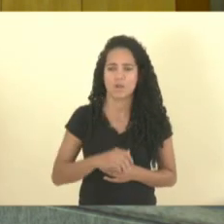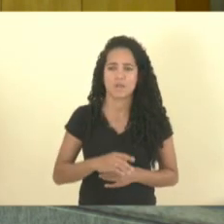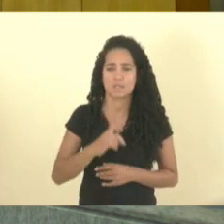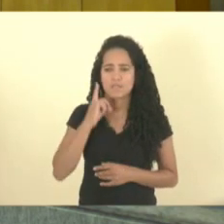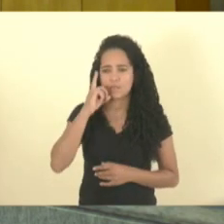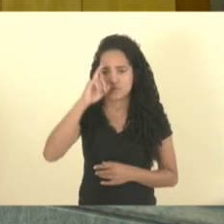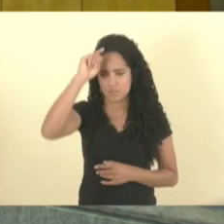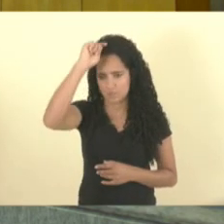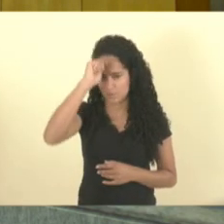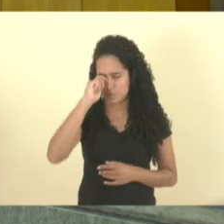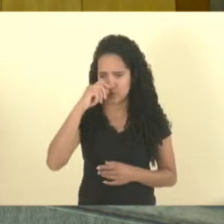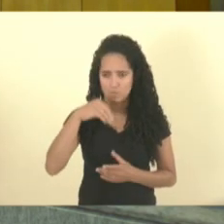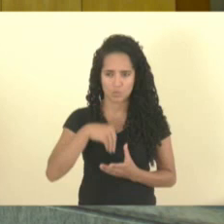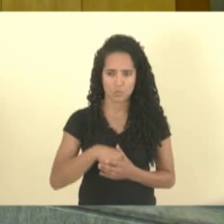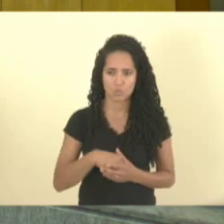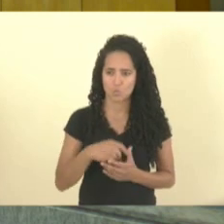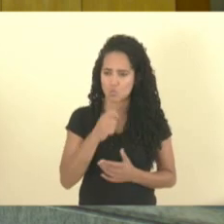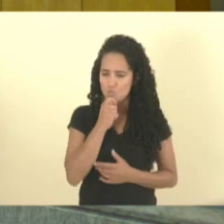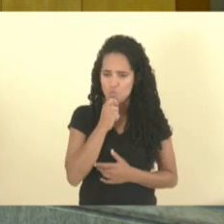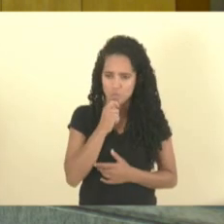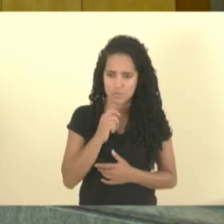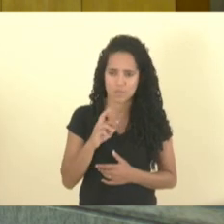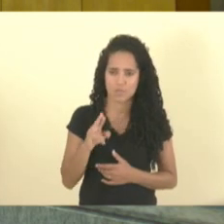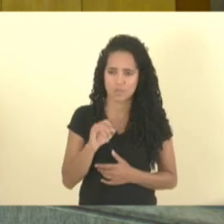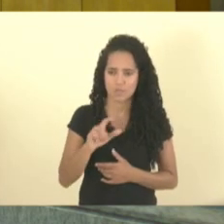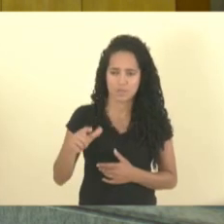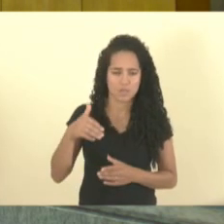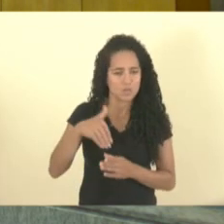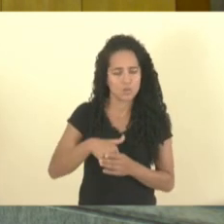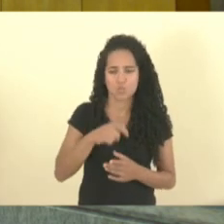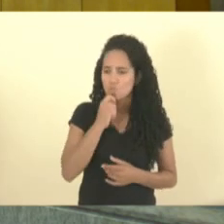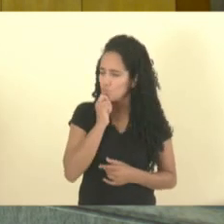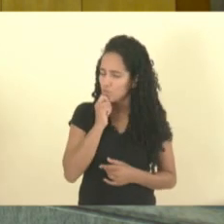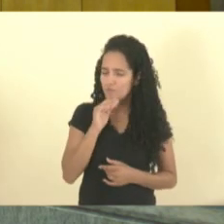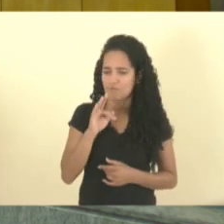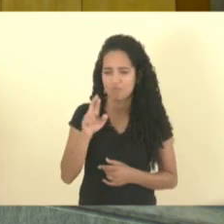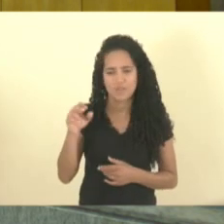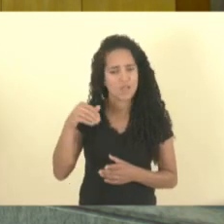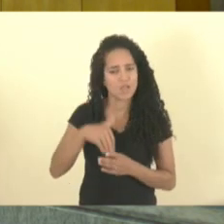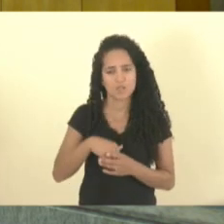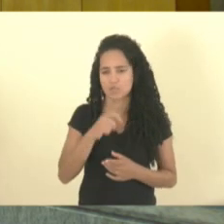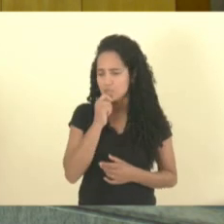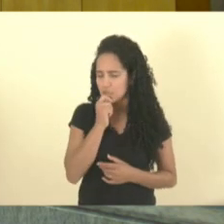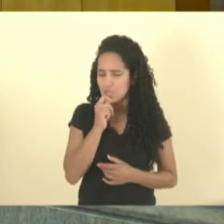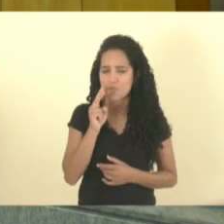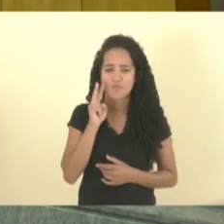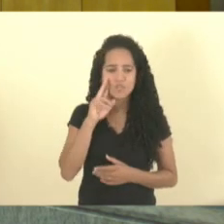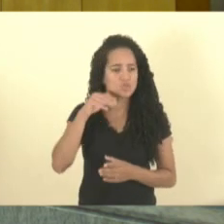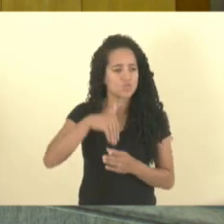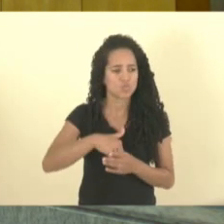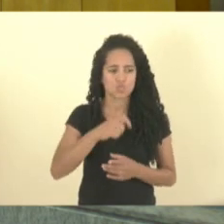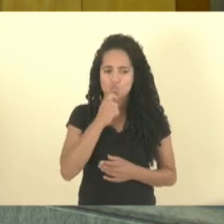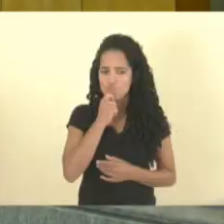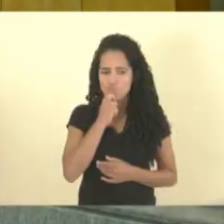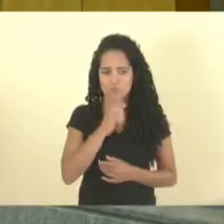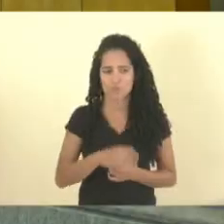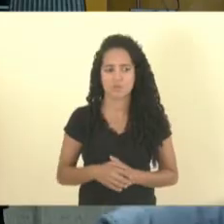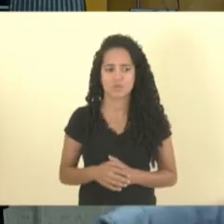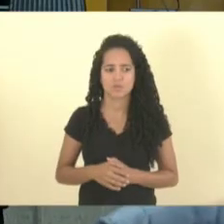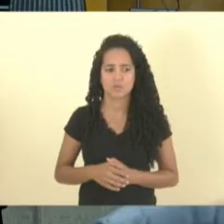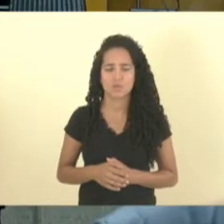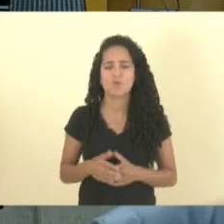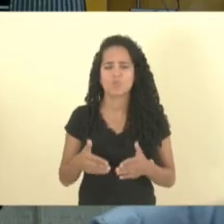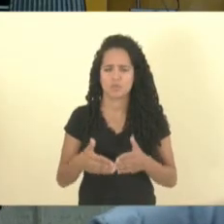Pablo Muribeca, deputada Raquel Lessa, deputado Teodorico Ferraz e deputado Vandinho Leite. Deputado Vandinho,